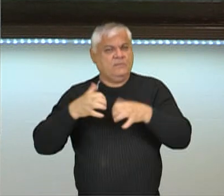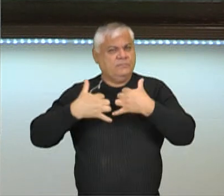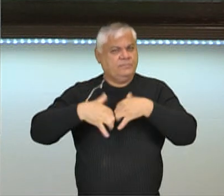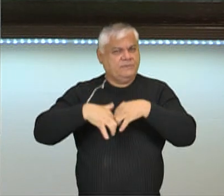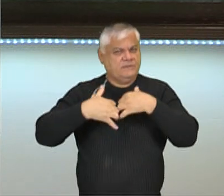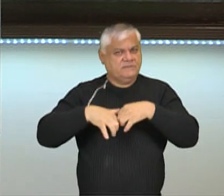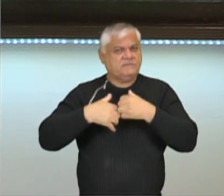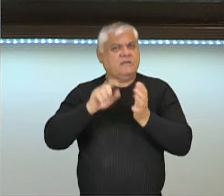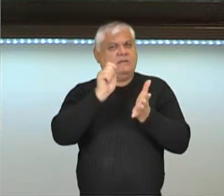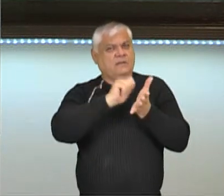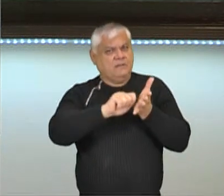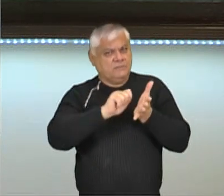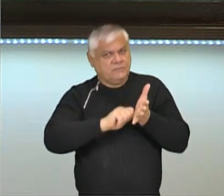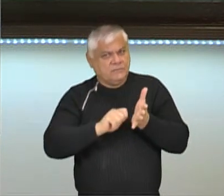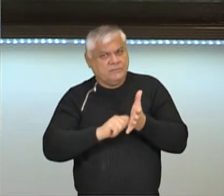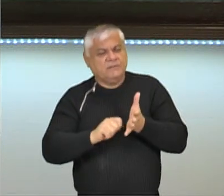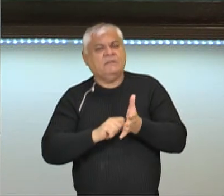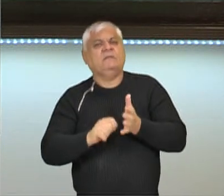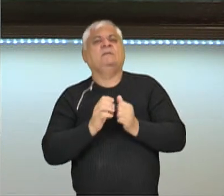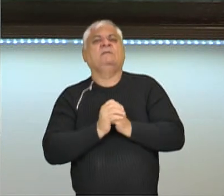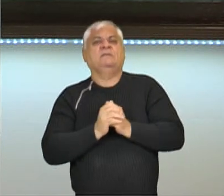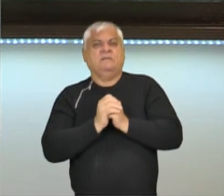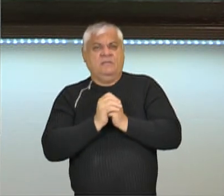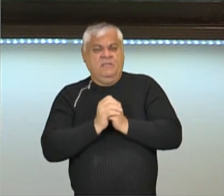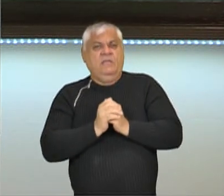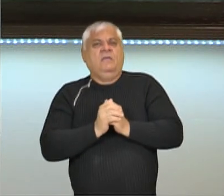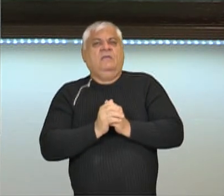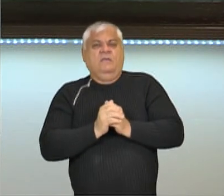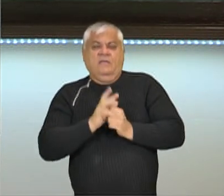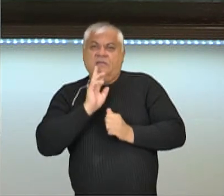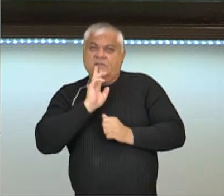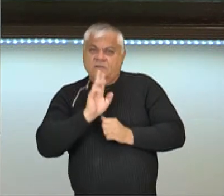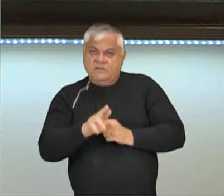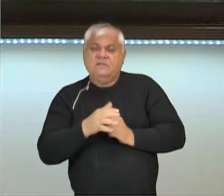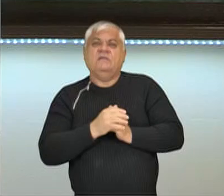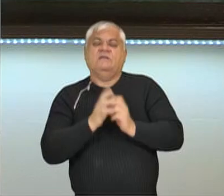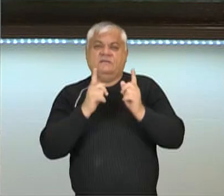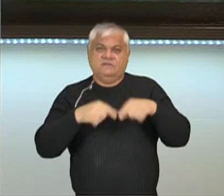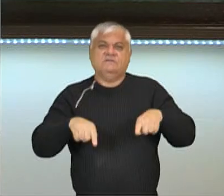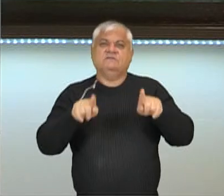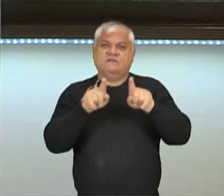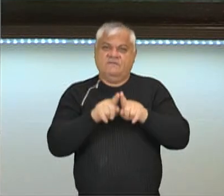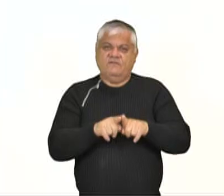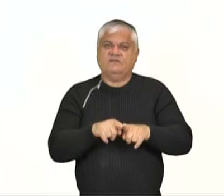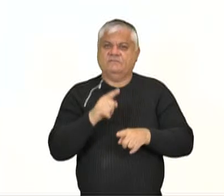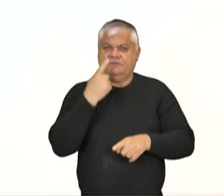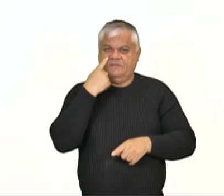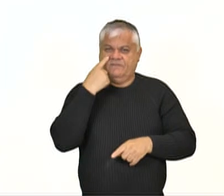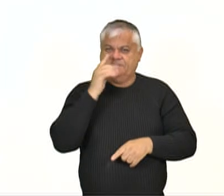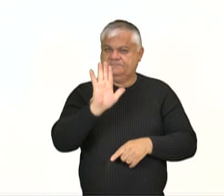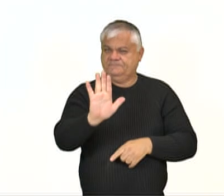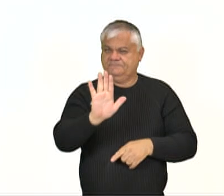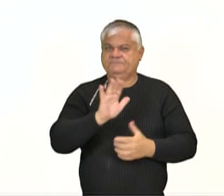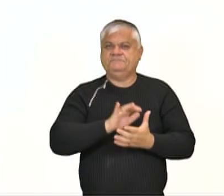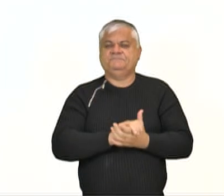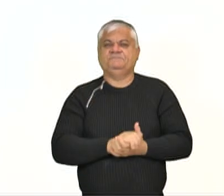você anotar no teu caderno de ciências aí, resolver, e a gente já volta para conferir. Até daqui a